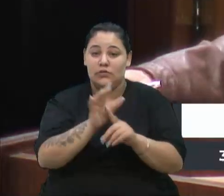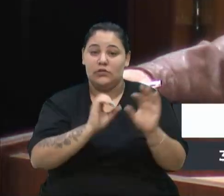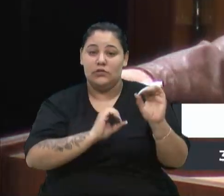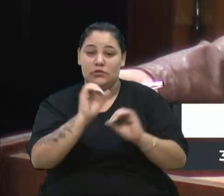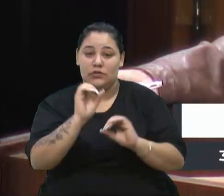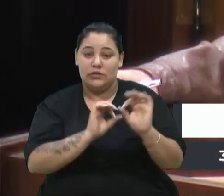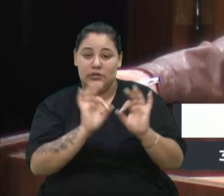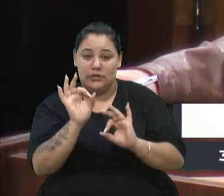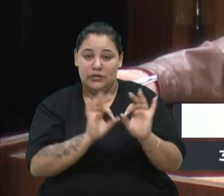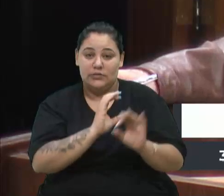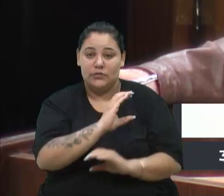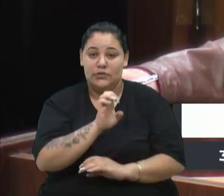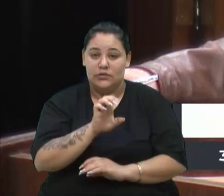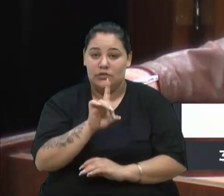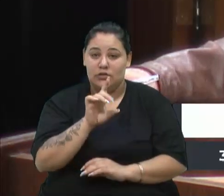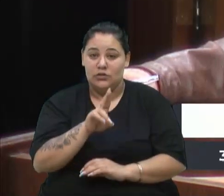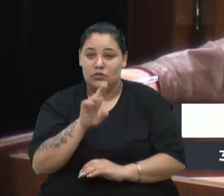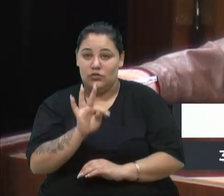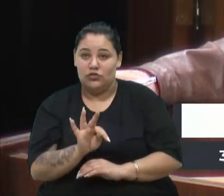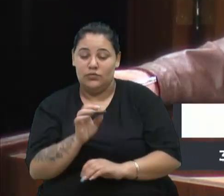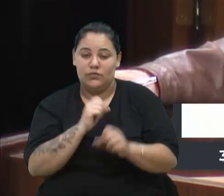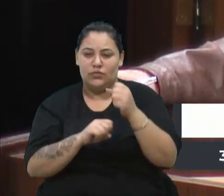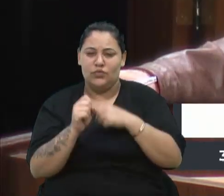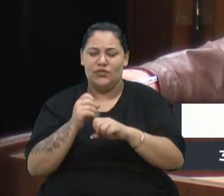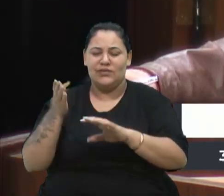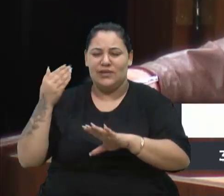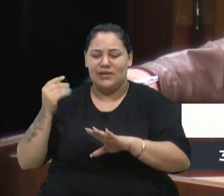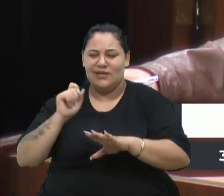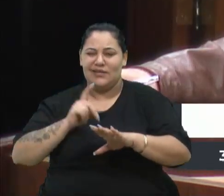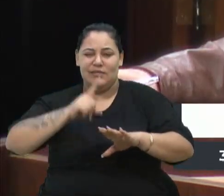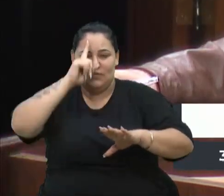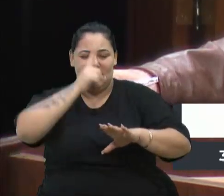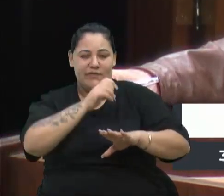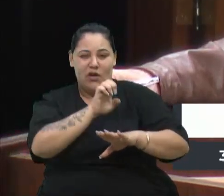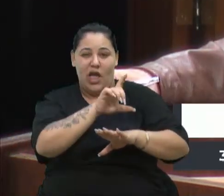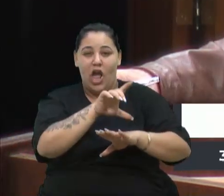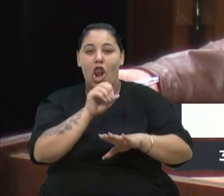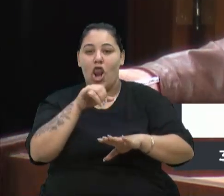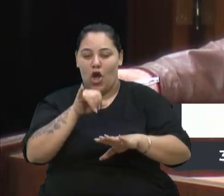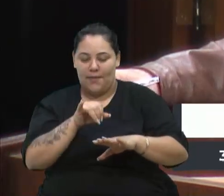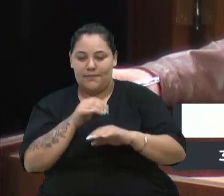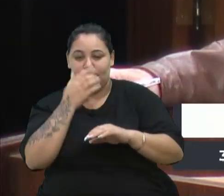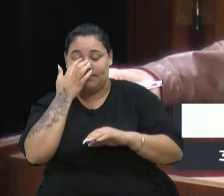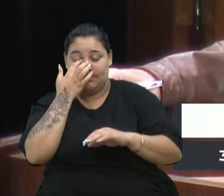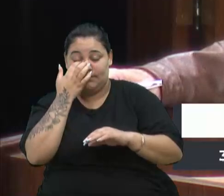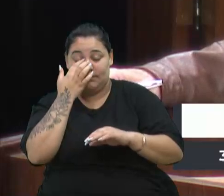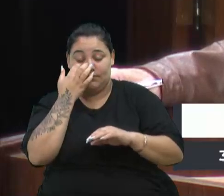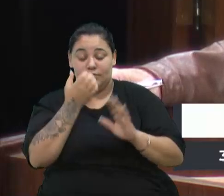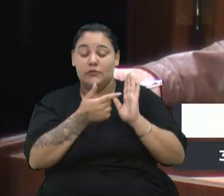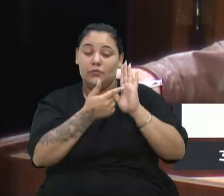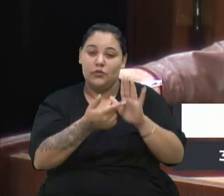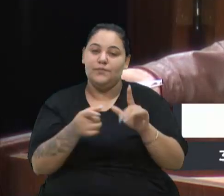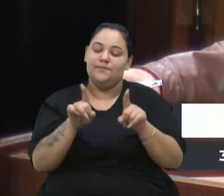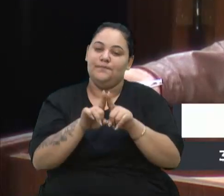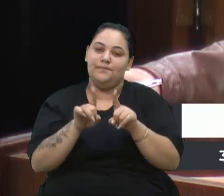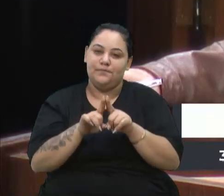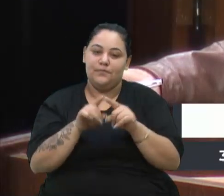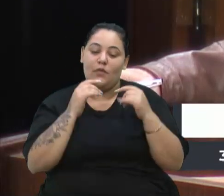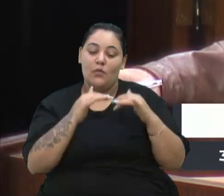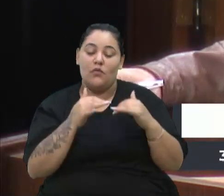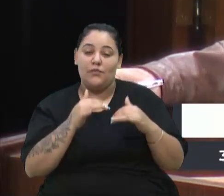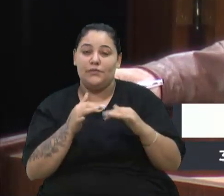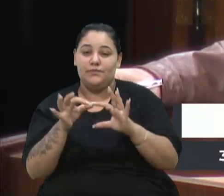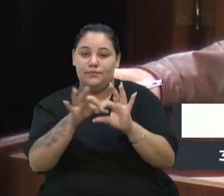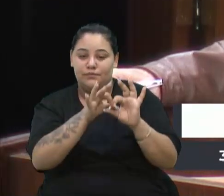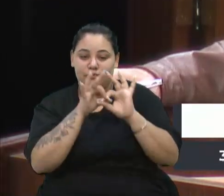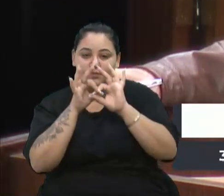presidida pelo colega ex-vereador Eloy Frisso. O que nos mostra, colegas, que movimentos